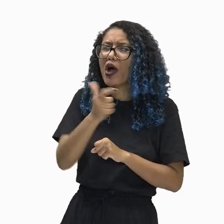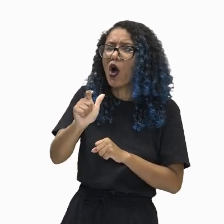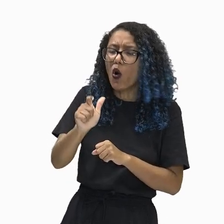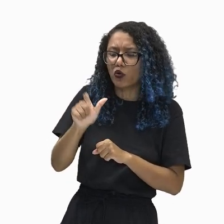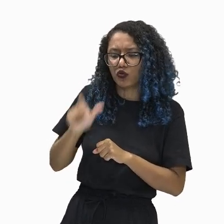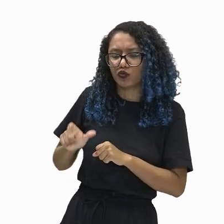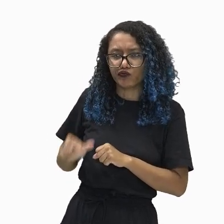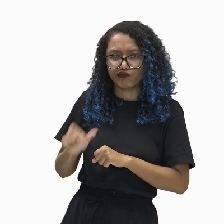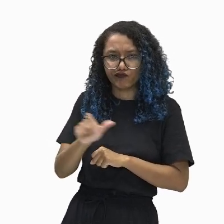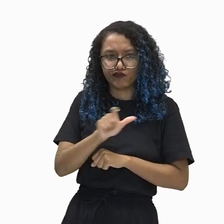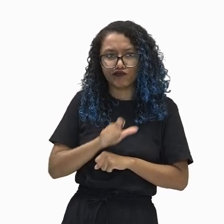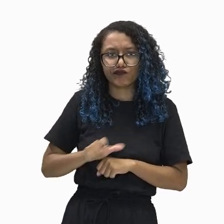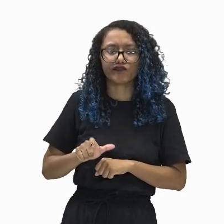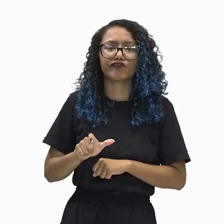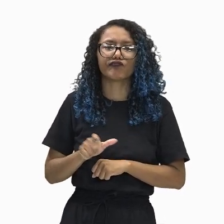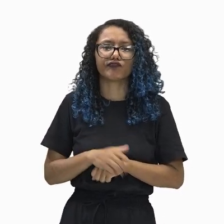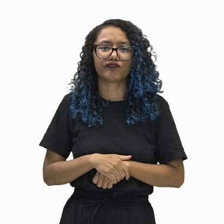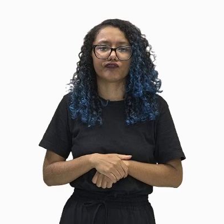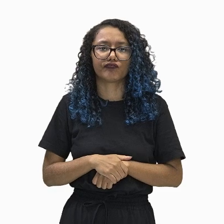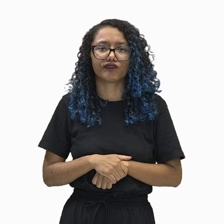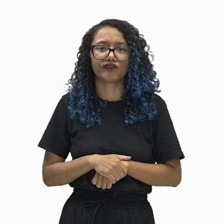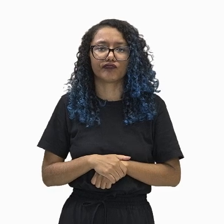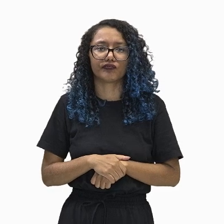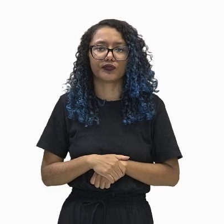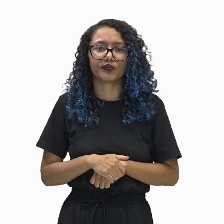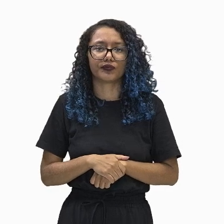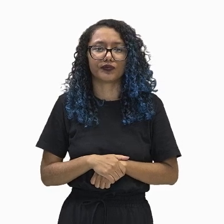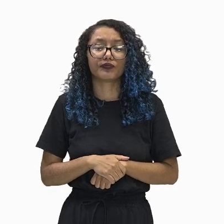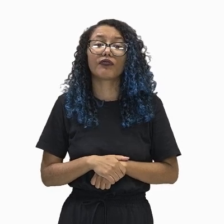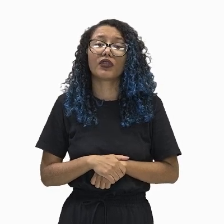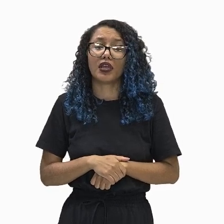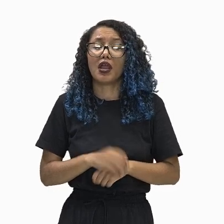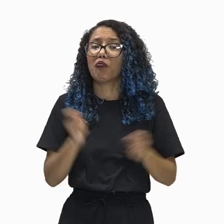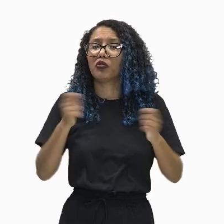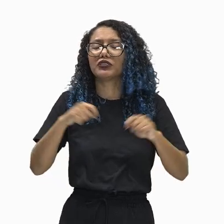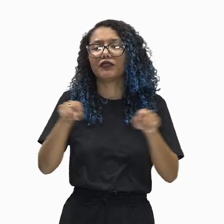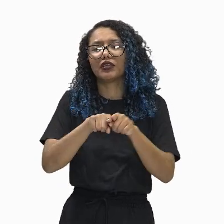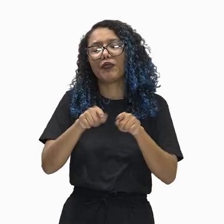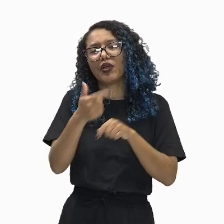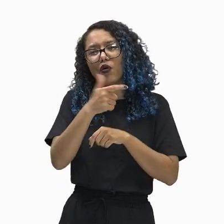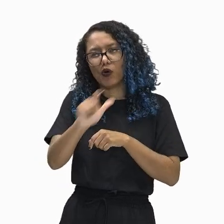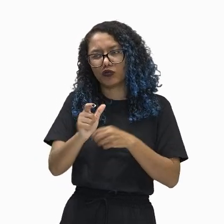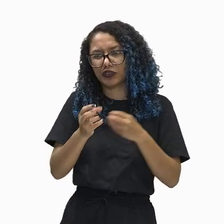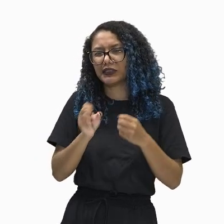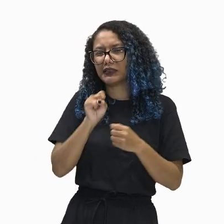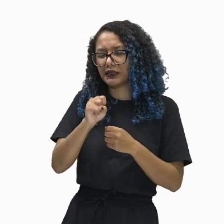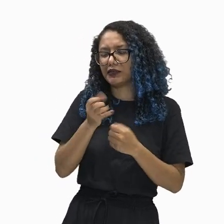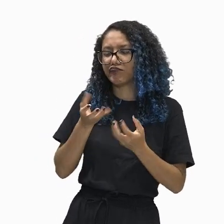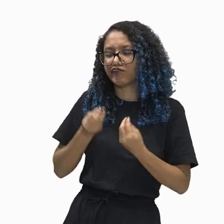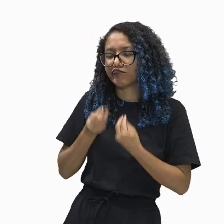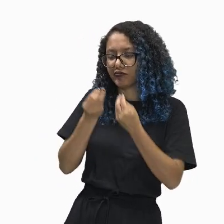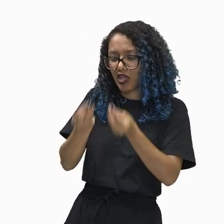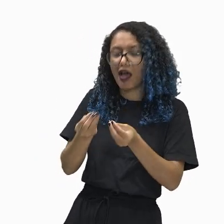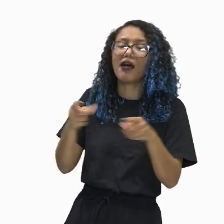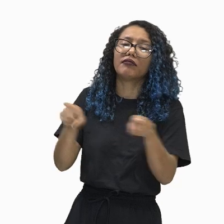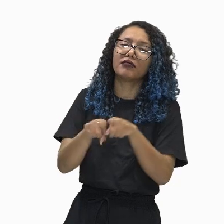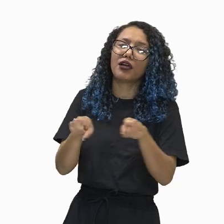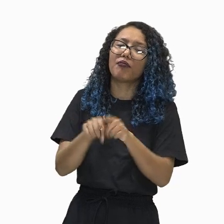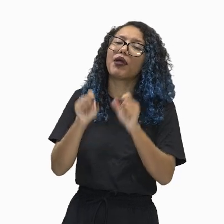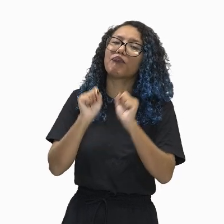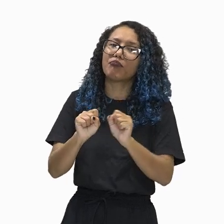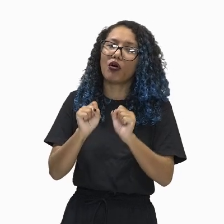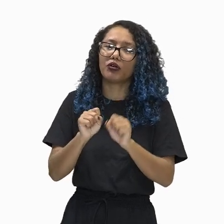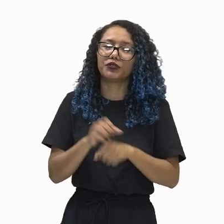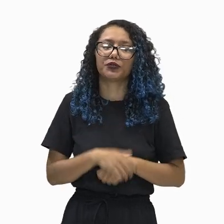que por sua vez transformavam-se em seus vassalos, tá, gente? Então a gente está vendo que entre os senhores feudais,